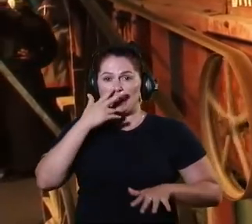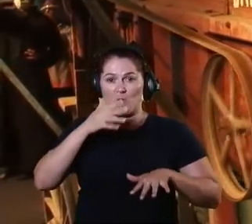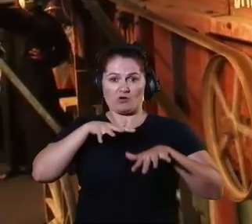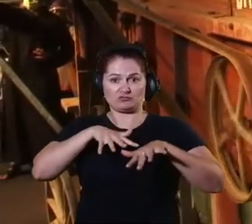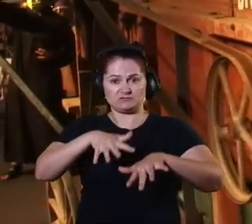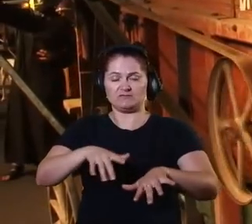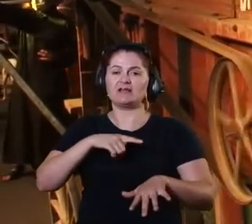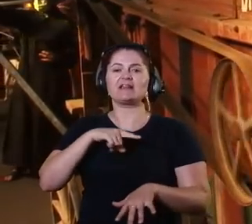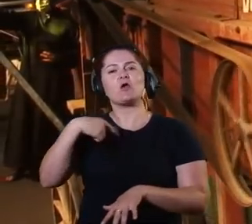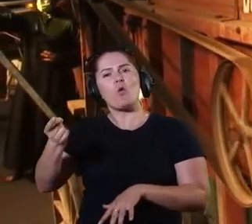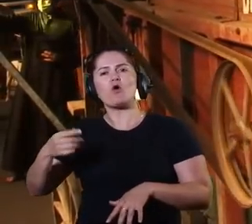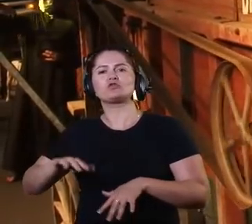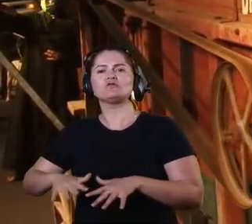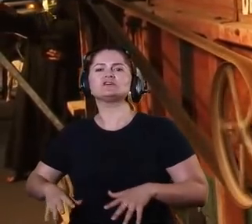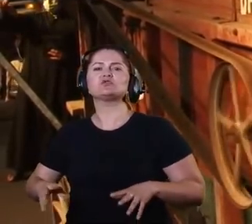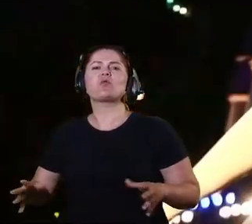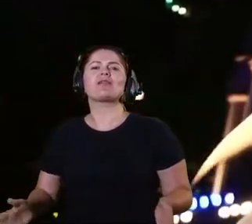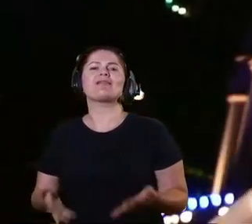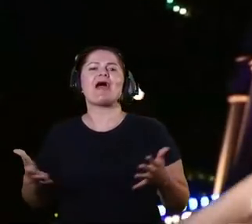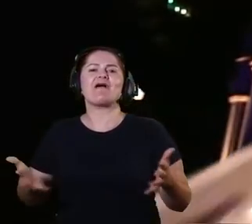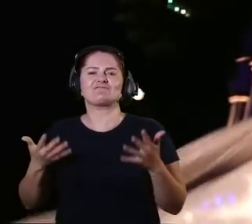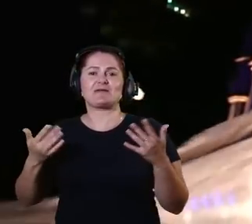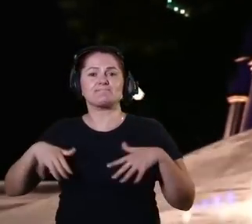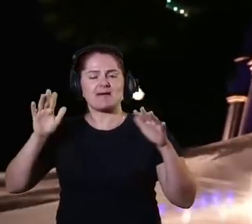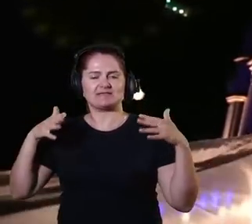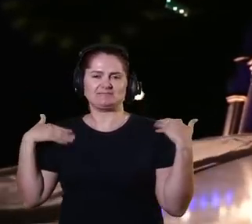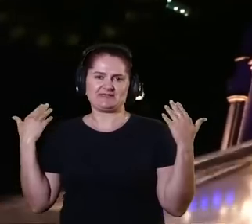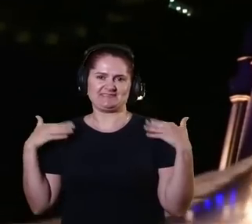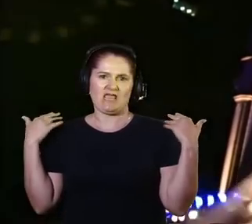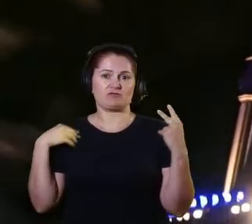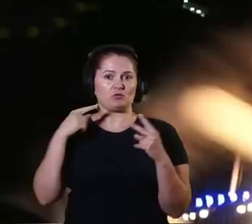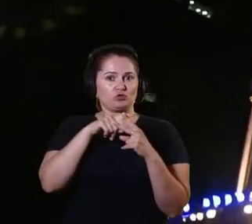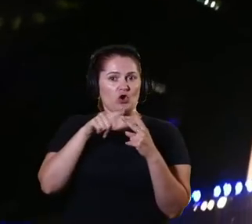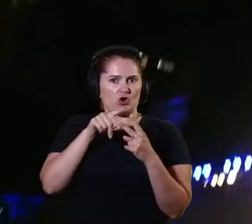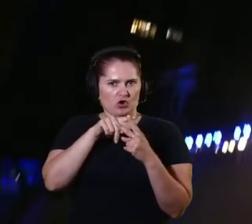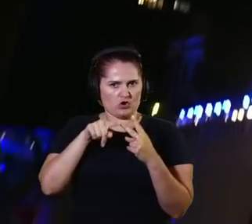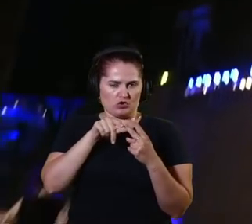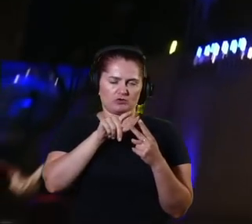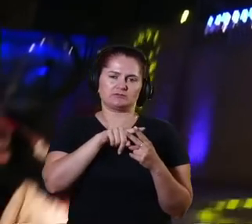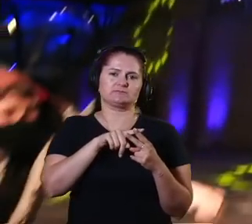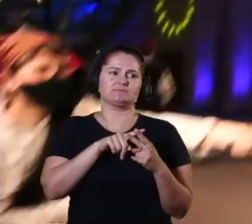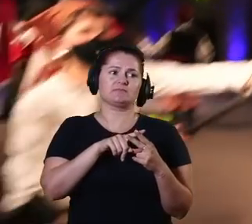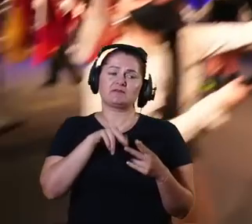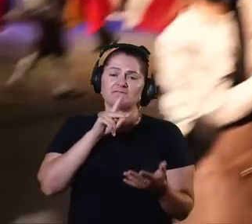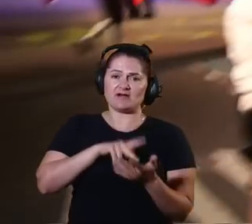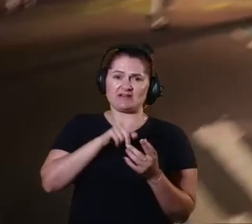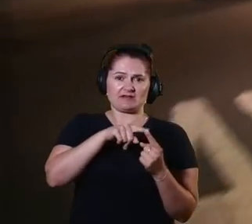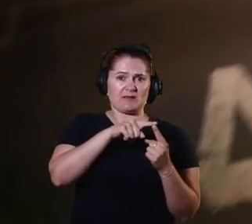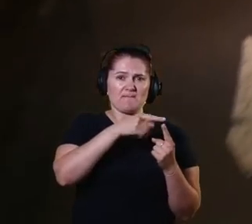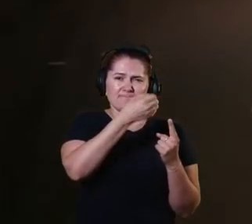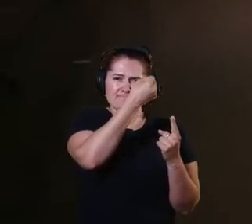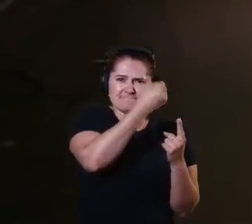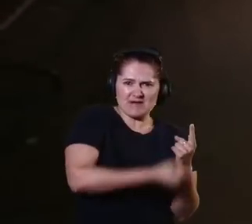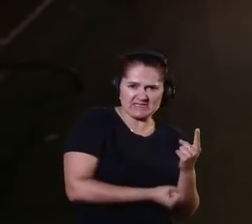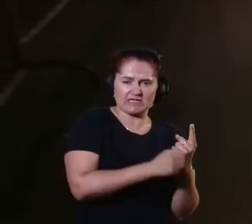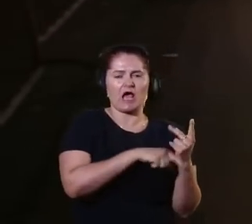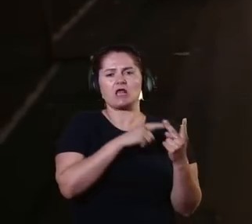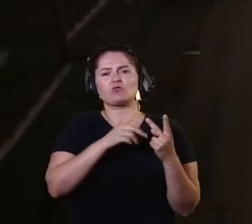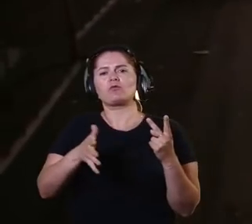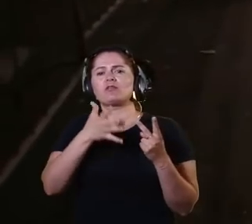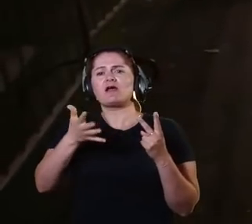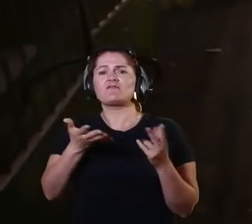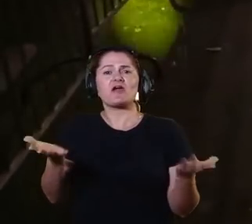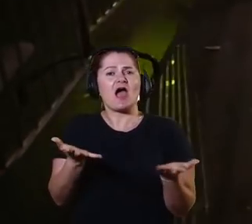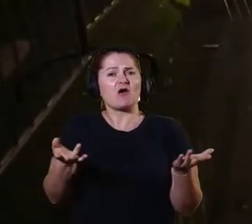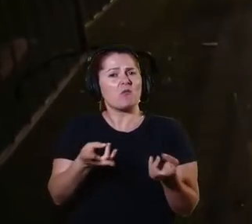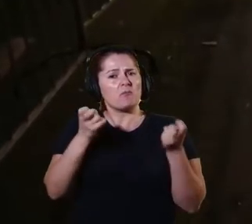dessa edição também tem, né? Eu vi que acabou se modernizando essa questão das vestes da rainha e das